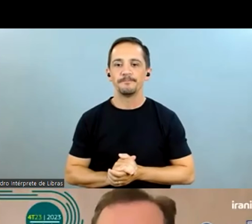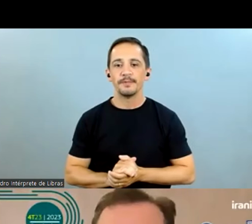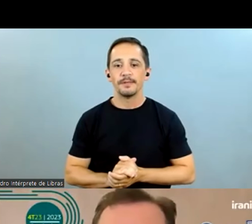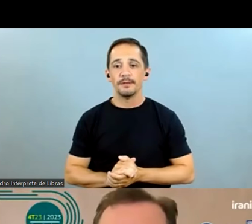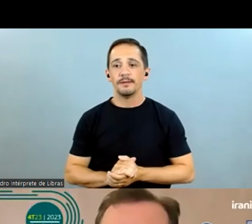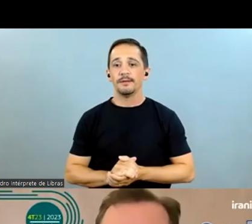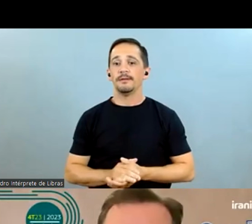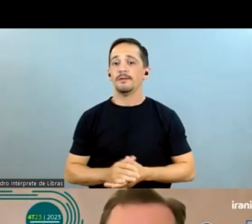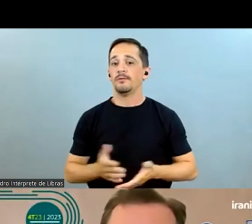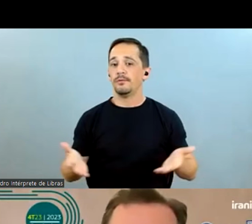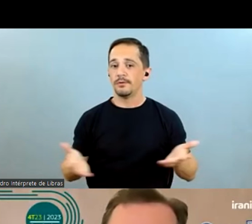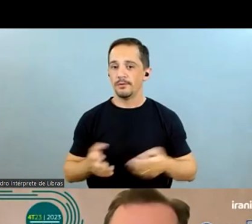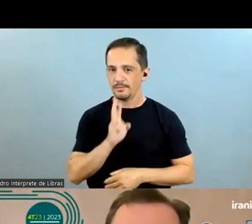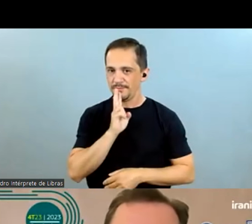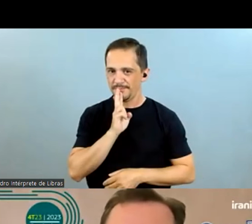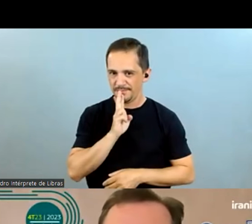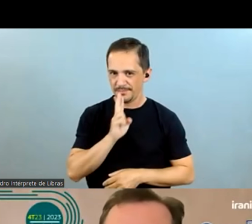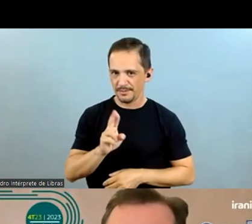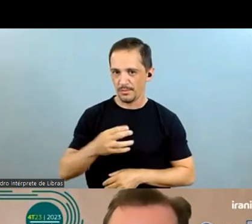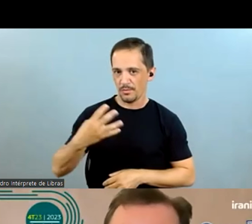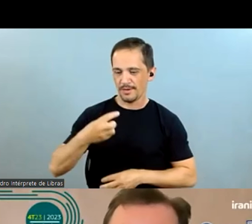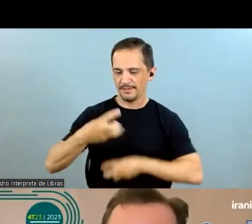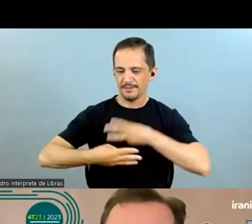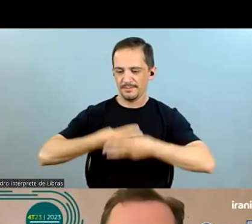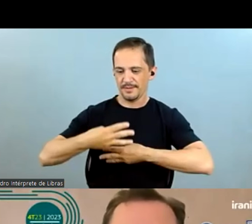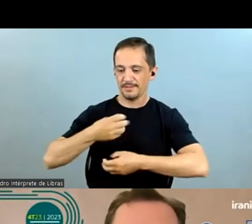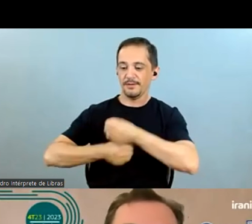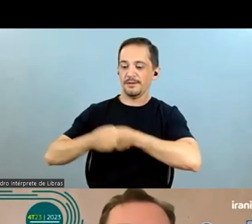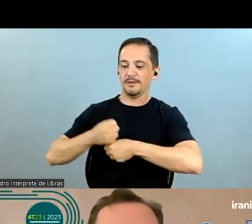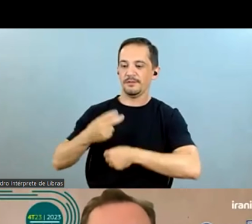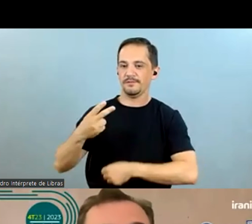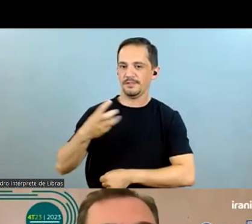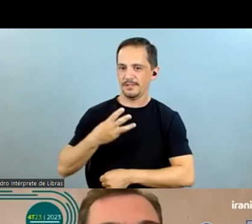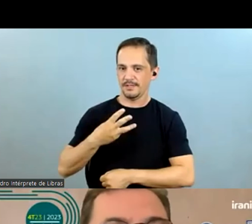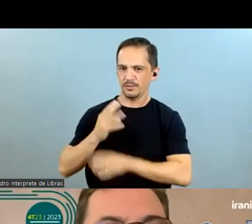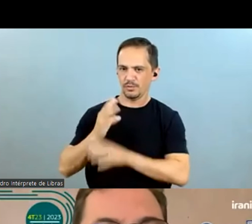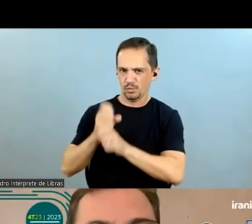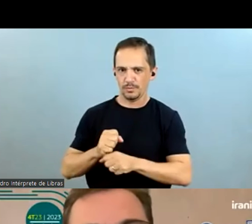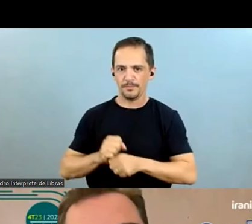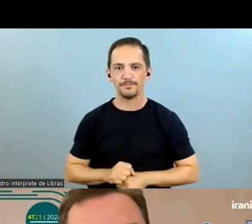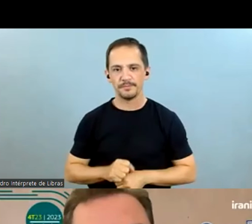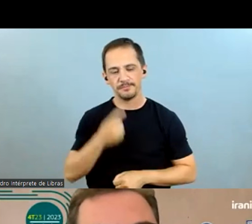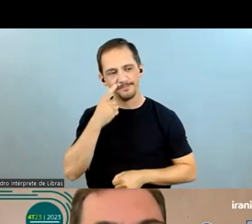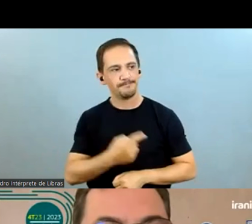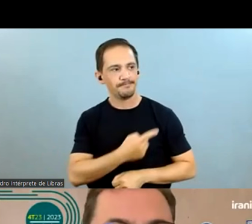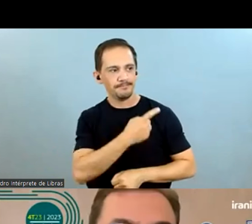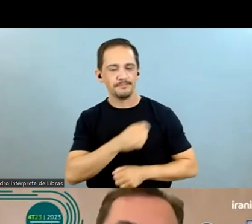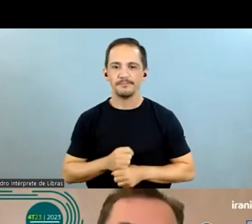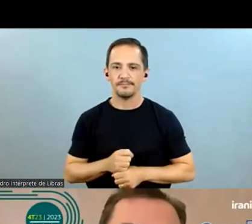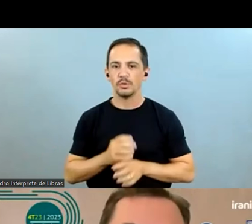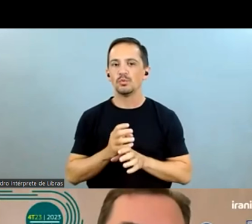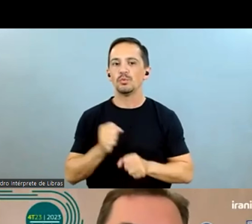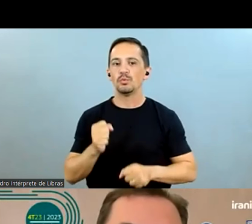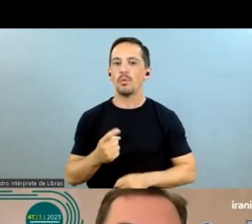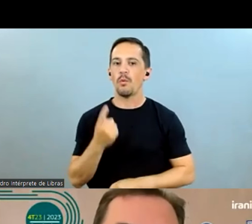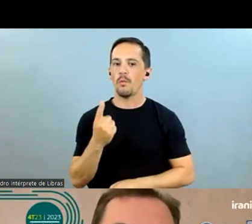então na na nos resultados do quarto trimestre e de 2023 né como nós mencionamos então no ano de 2013 nós faturamos 1 bilhão